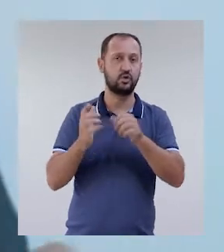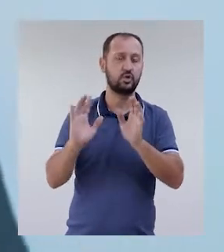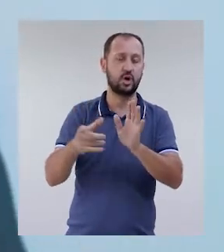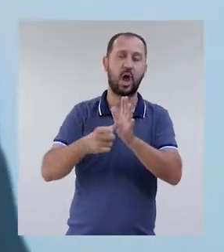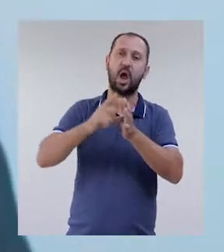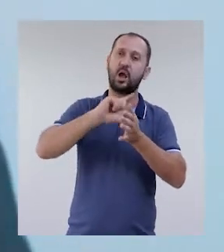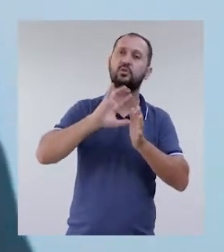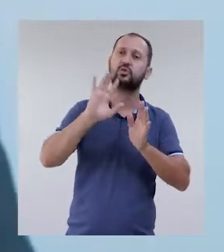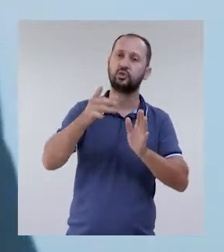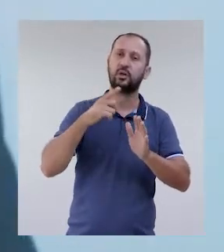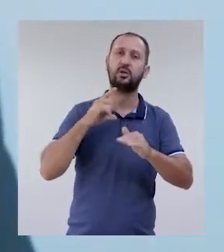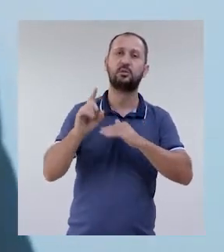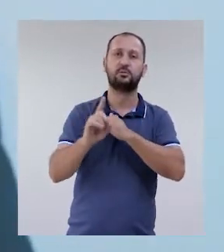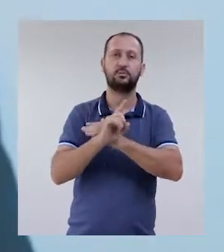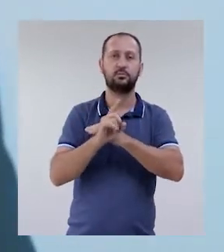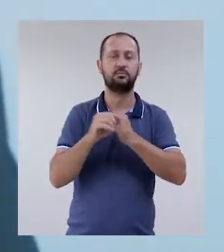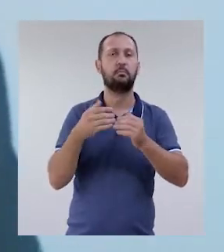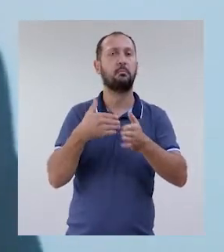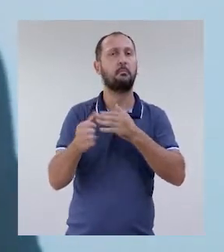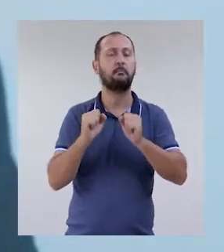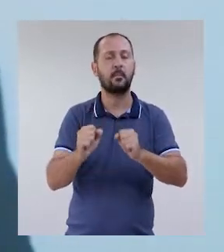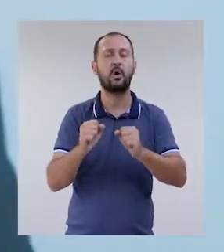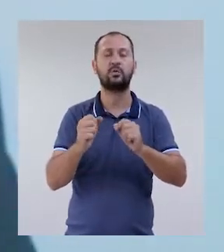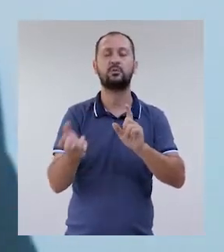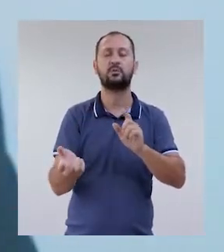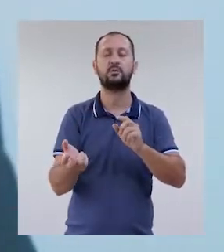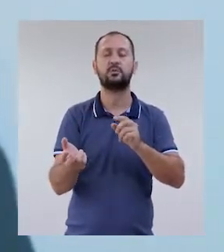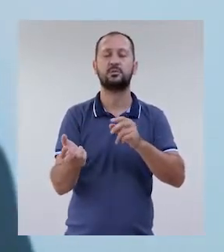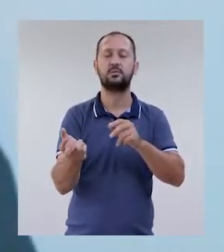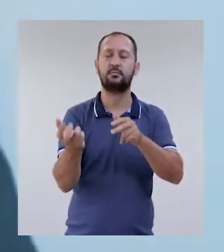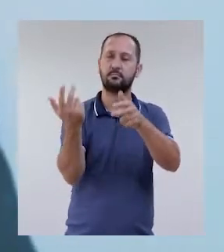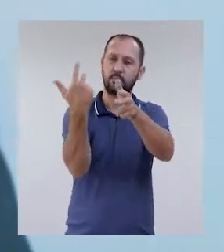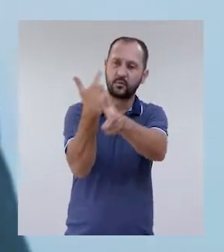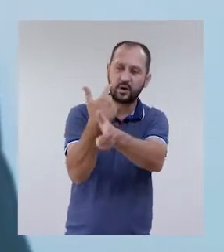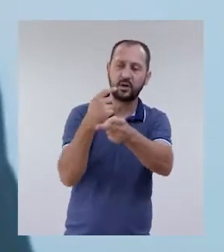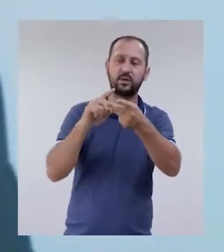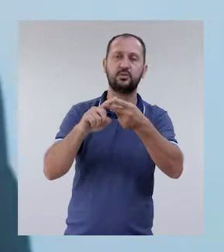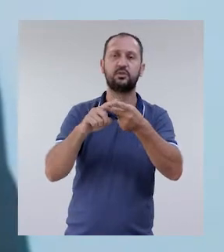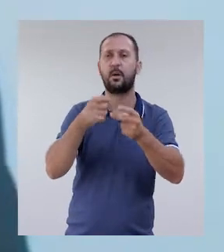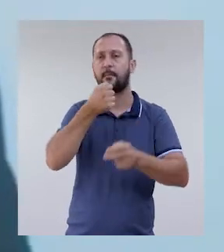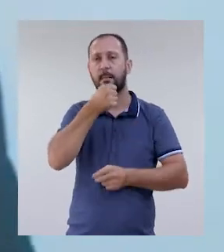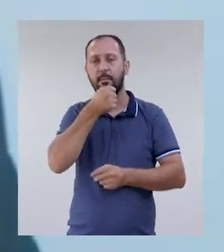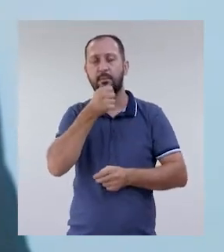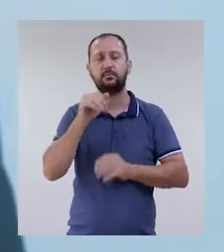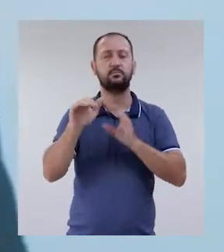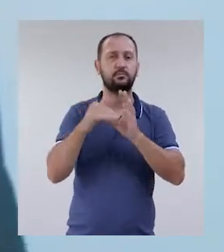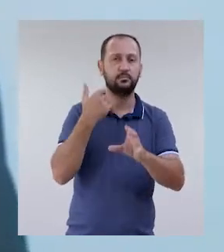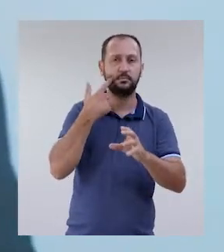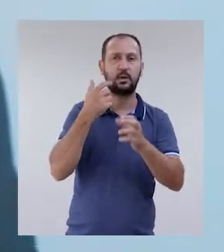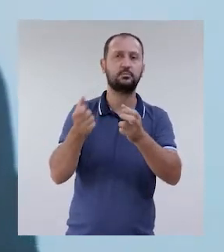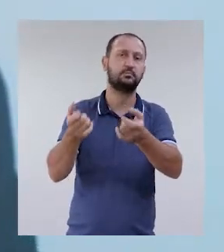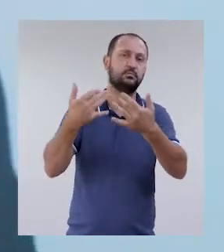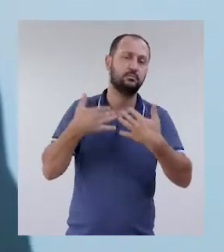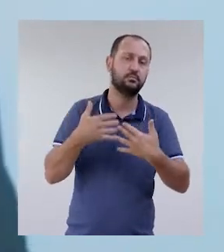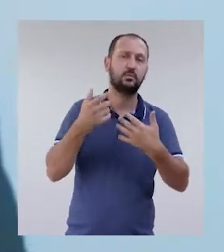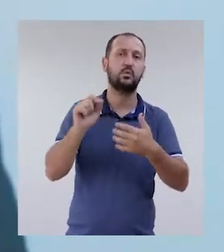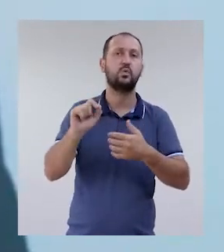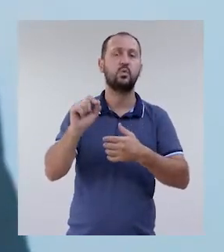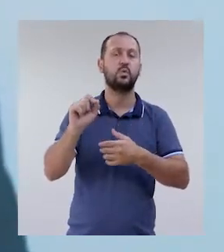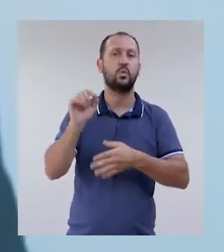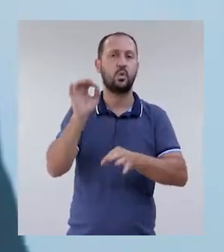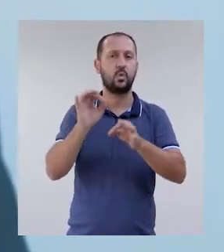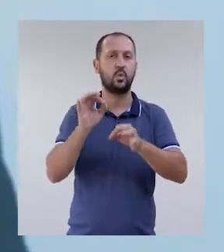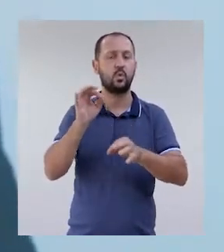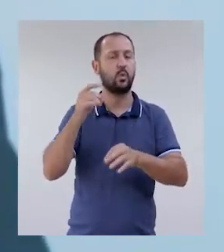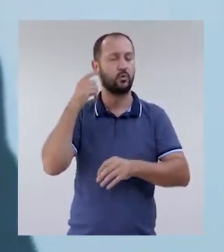fazia isso antes. Eu atendo, seja por vídeo, por videochamada, seja por áudio, para receber os memoriais, por exemplo, dos